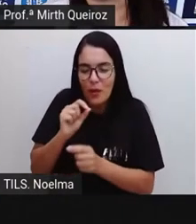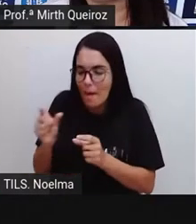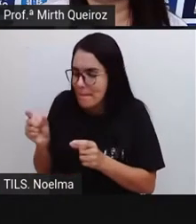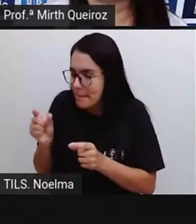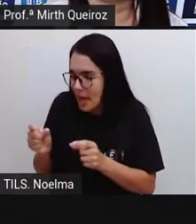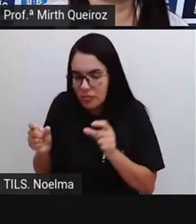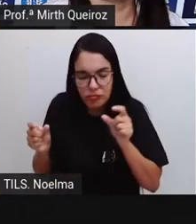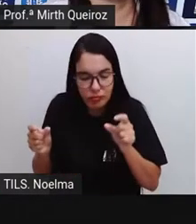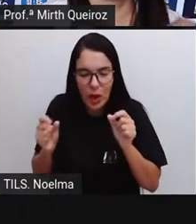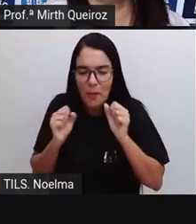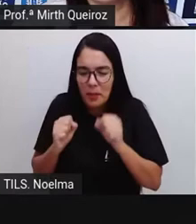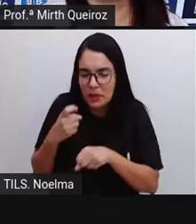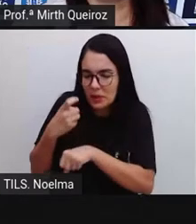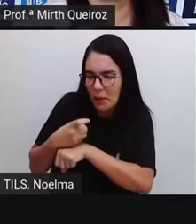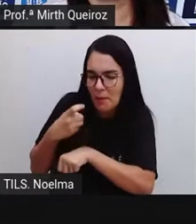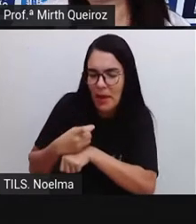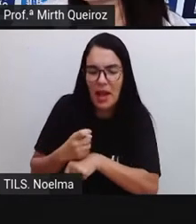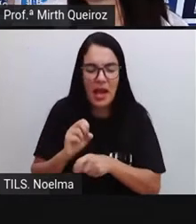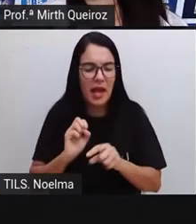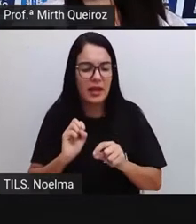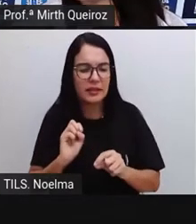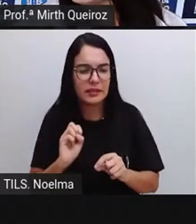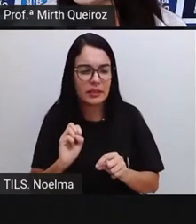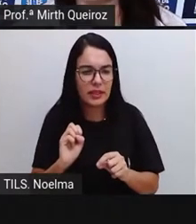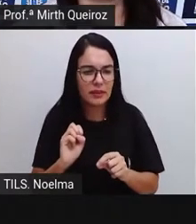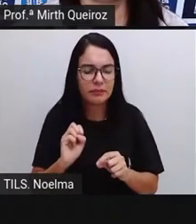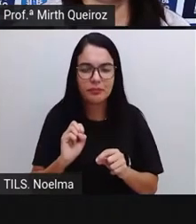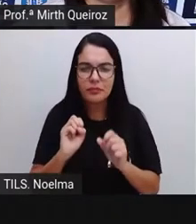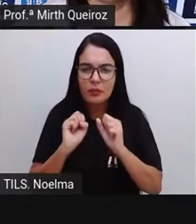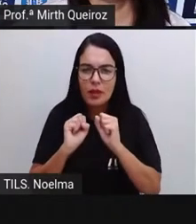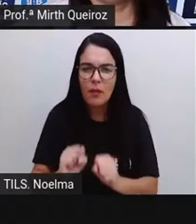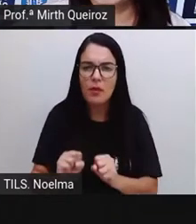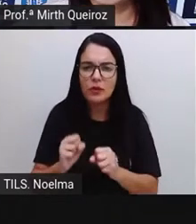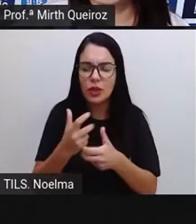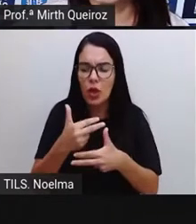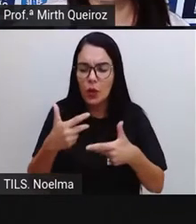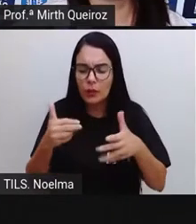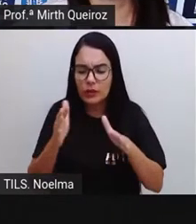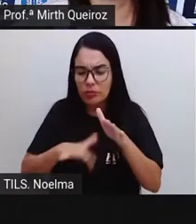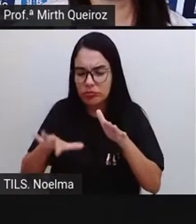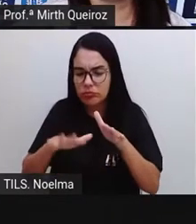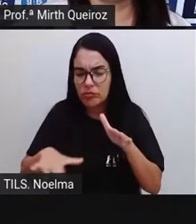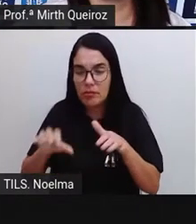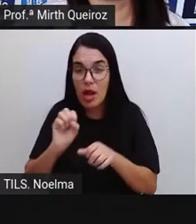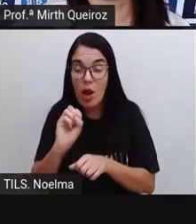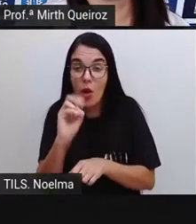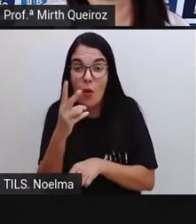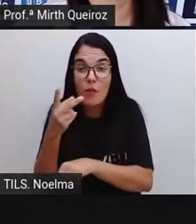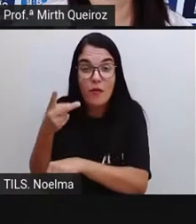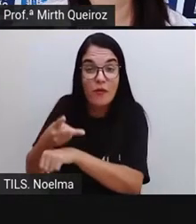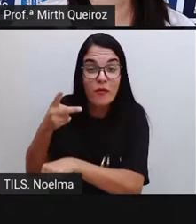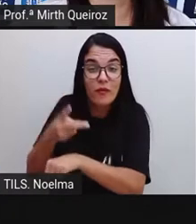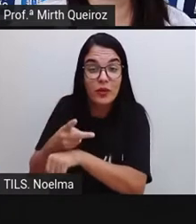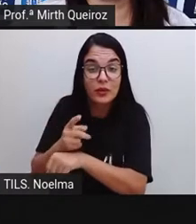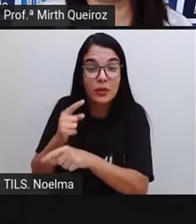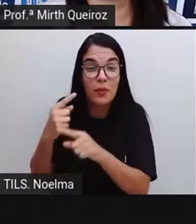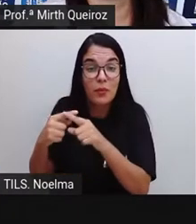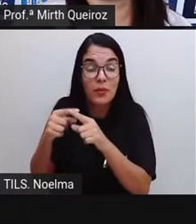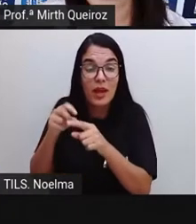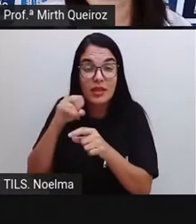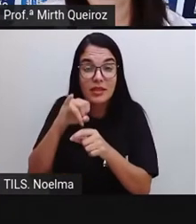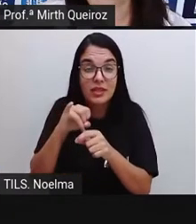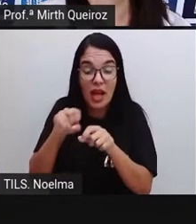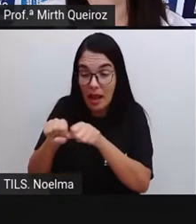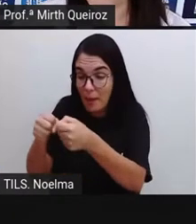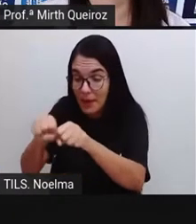de rocha, conchas, azulejo ou vidros que juntos eles vão formar e vão criar